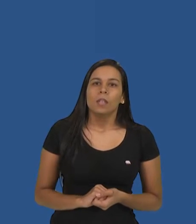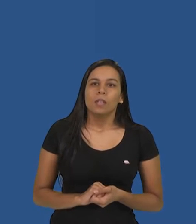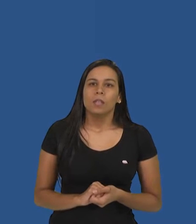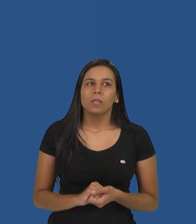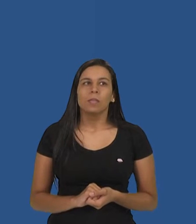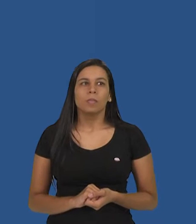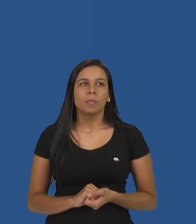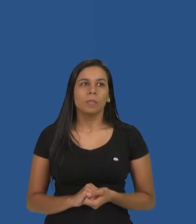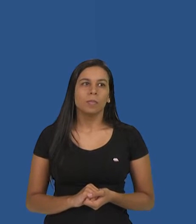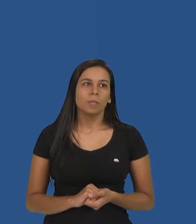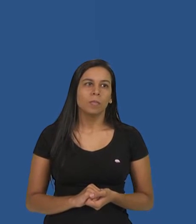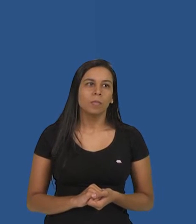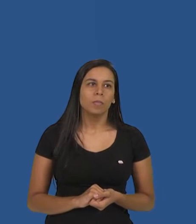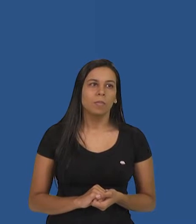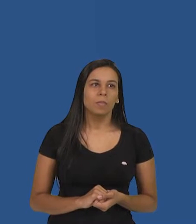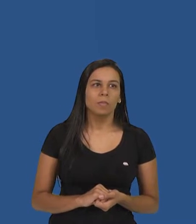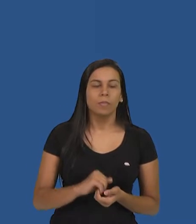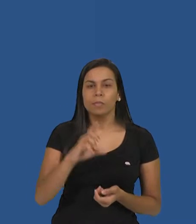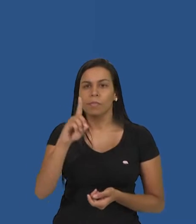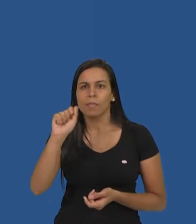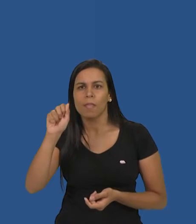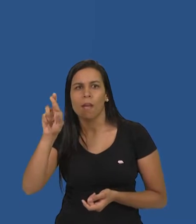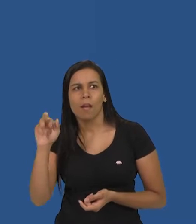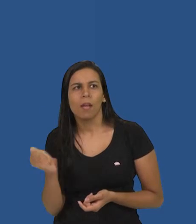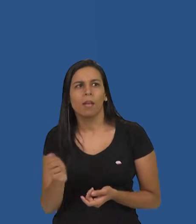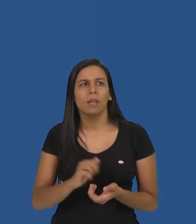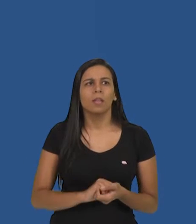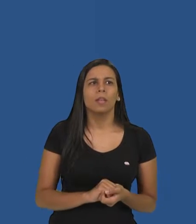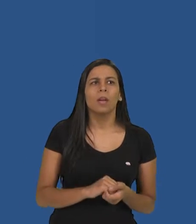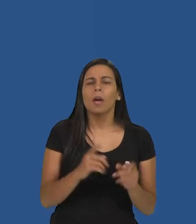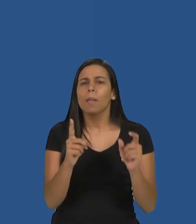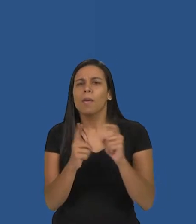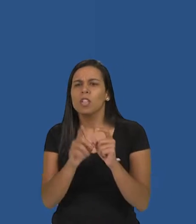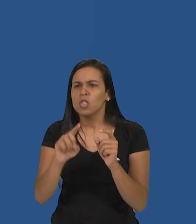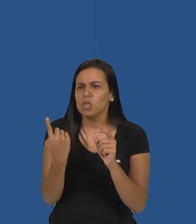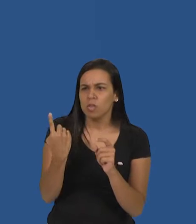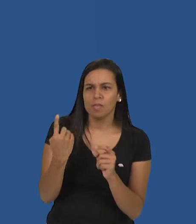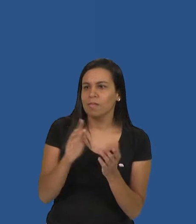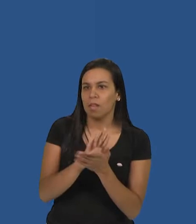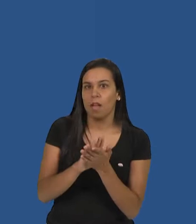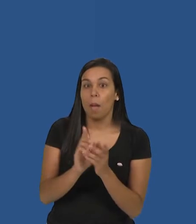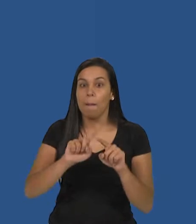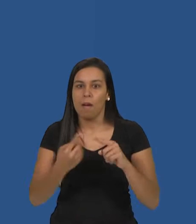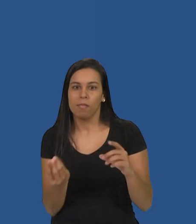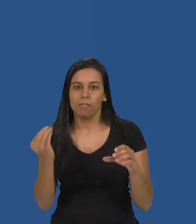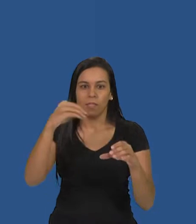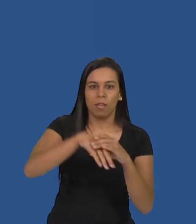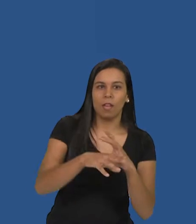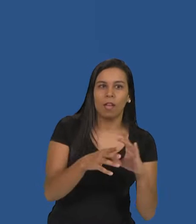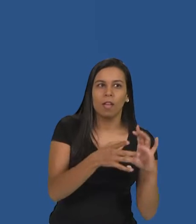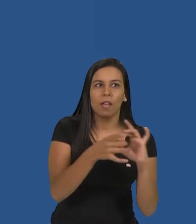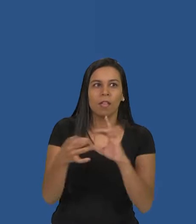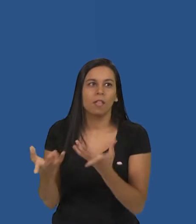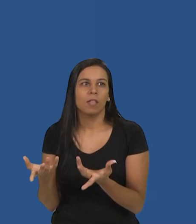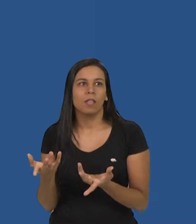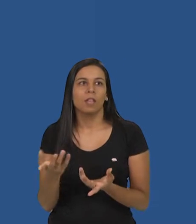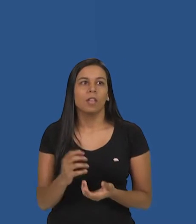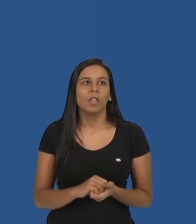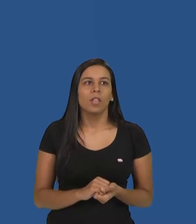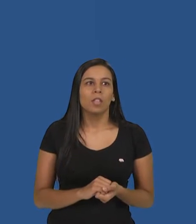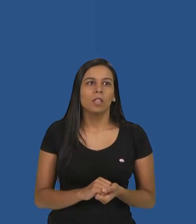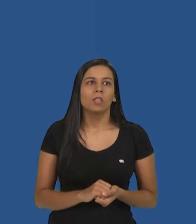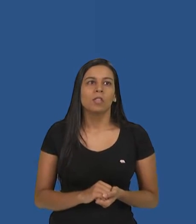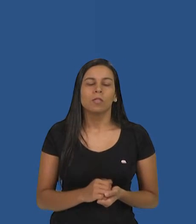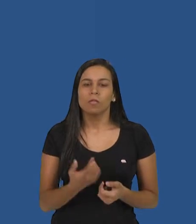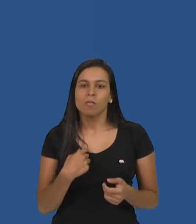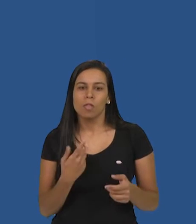né? Dara e zunica pode acontecer na mesma frase. O que é que elas são sozinhas? Nada. Mas quando eu digo estava na dara de uma zunica, eu posso estar na loja de